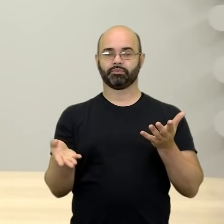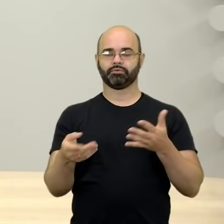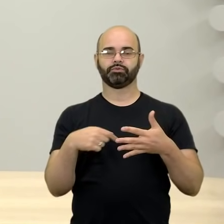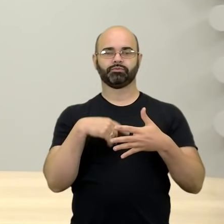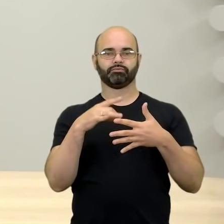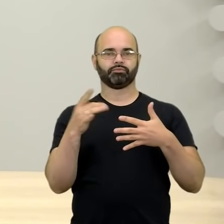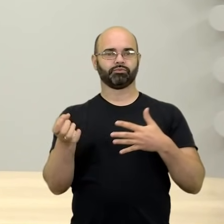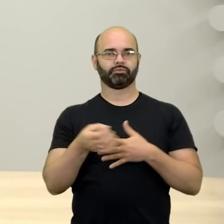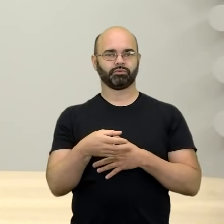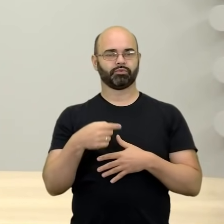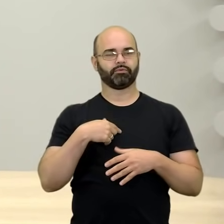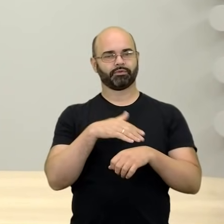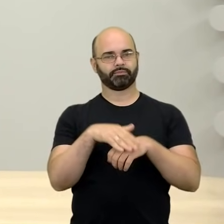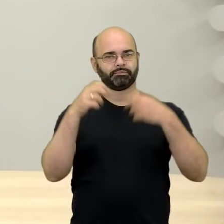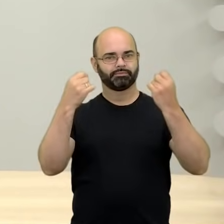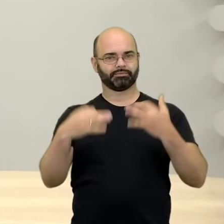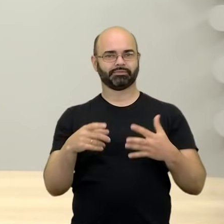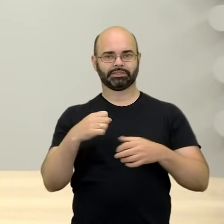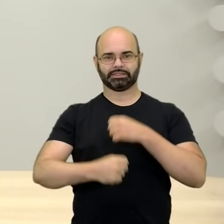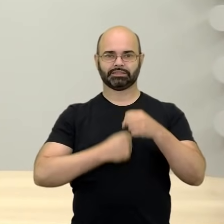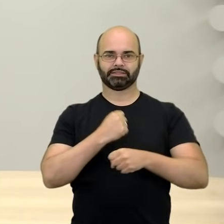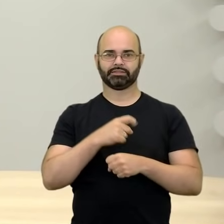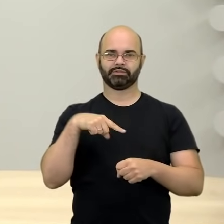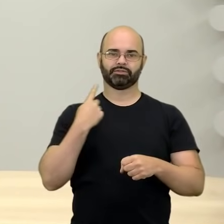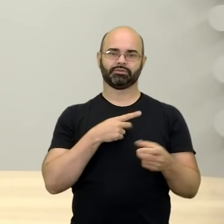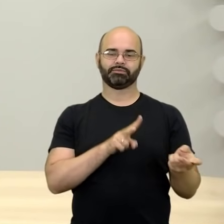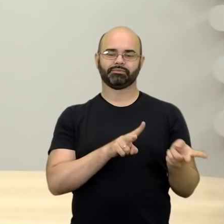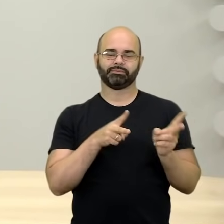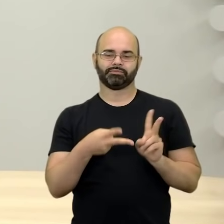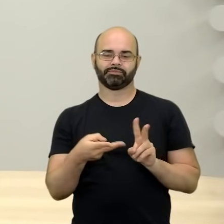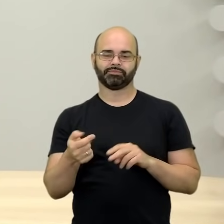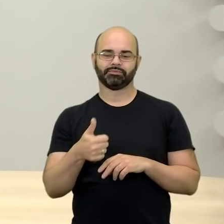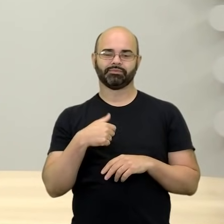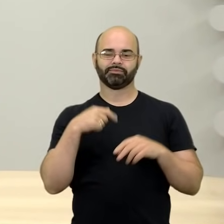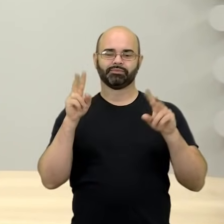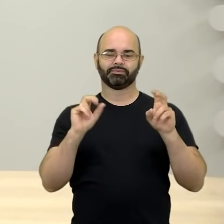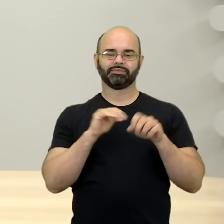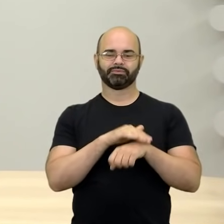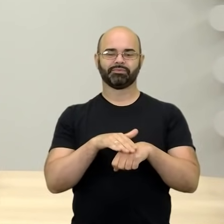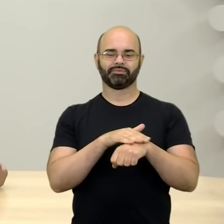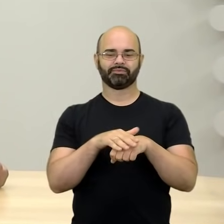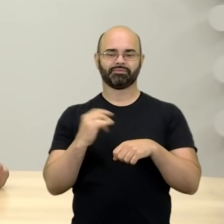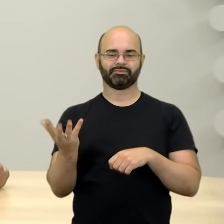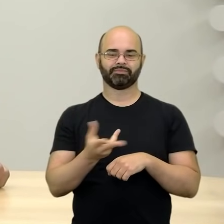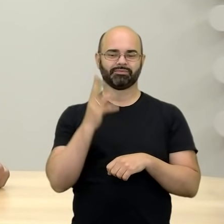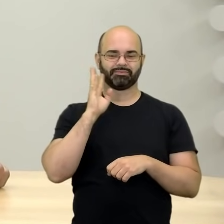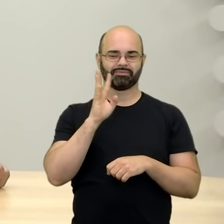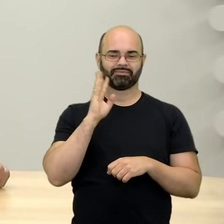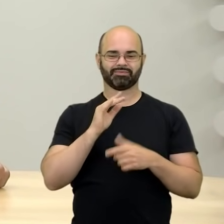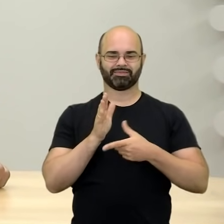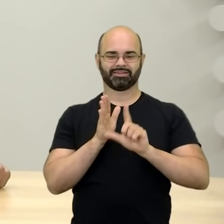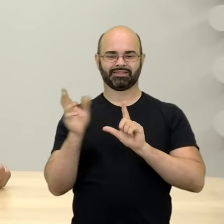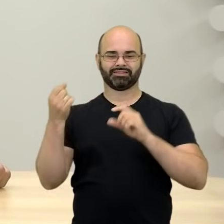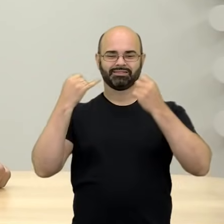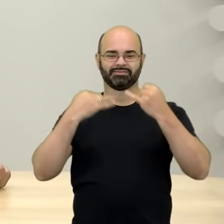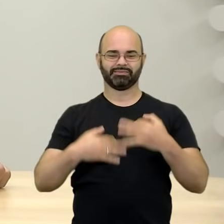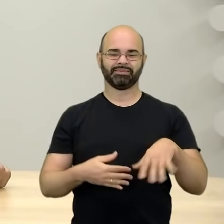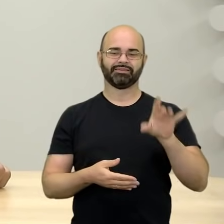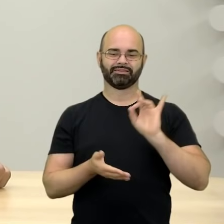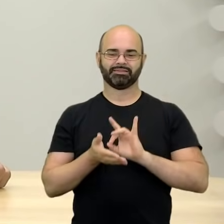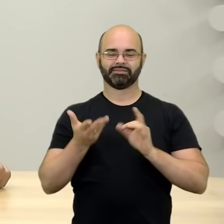neste ano né já está iniciando aí fez uma transição tranquila e agora a gente vai ter uma temática muito bacana E como ele disse mesmo